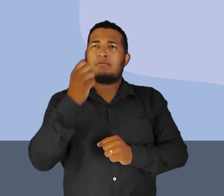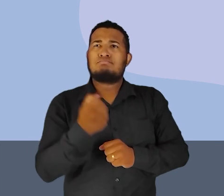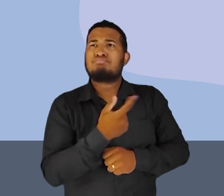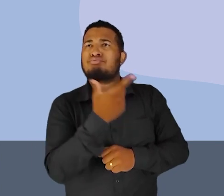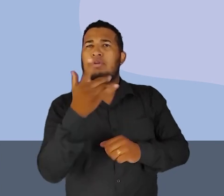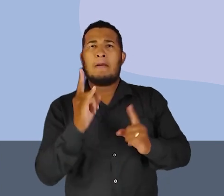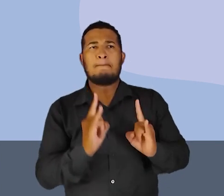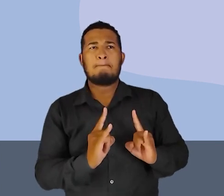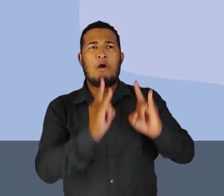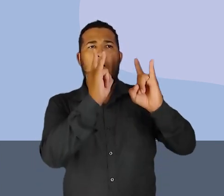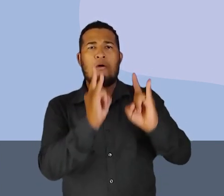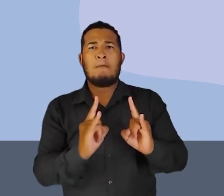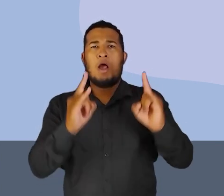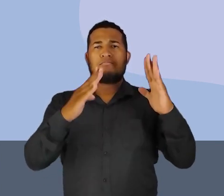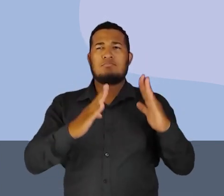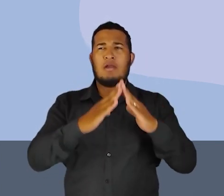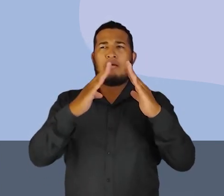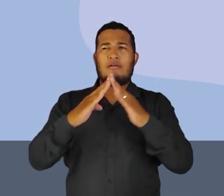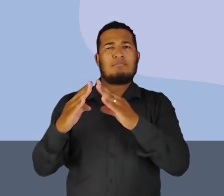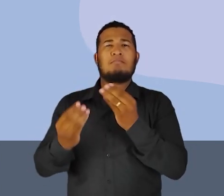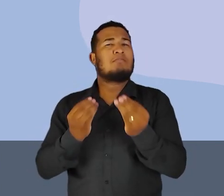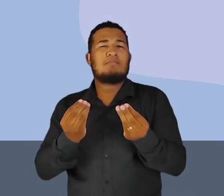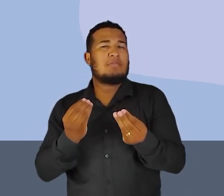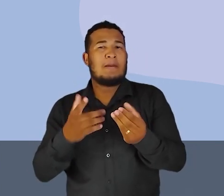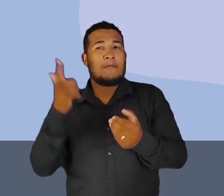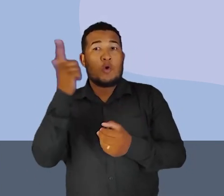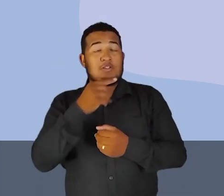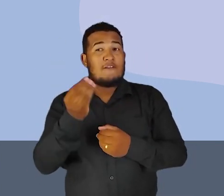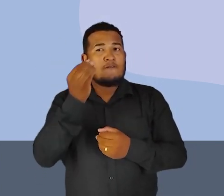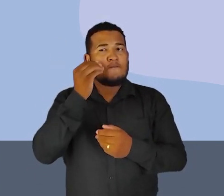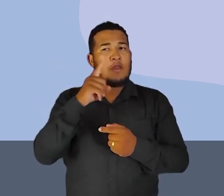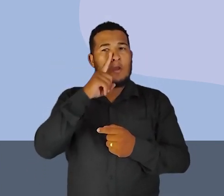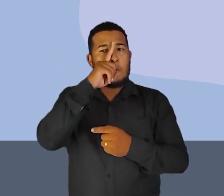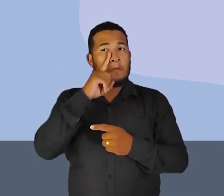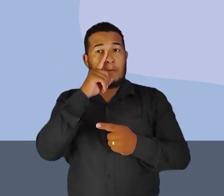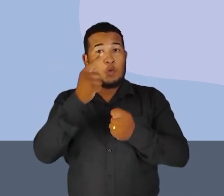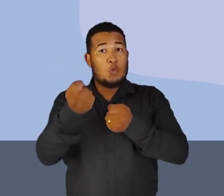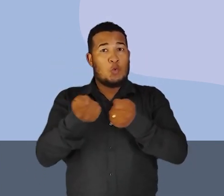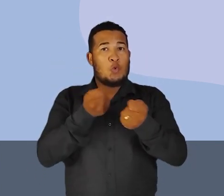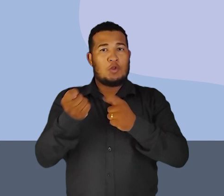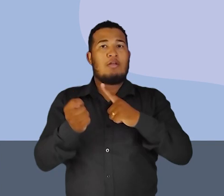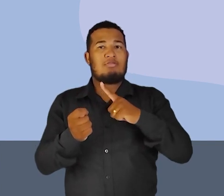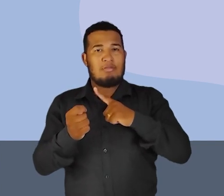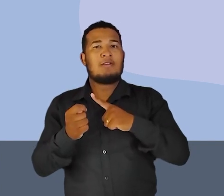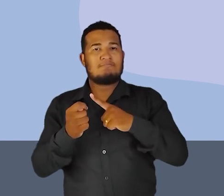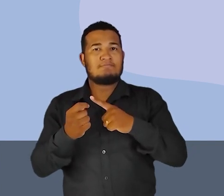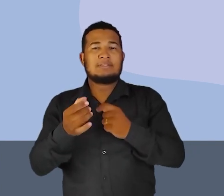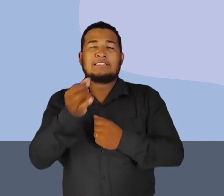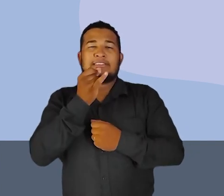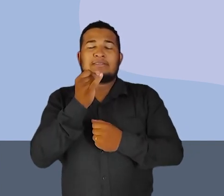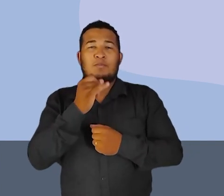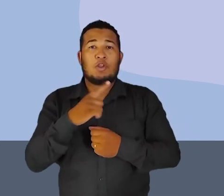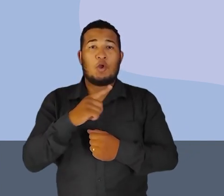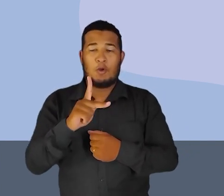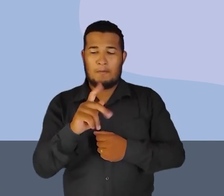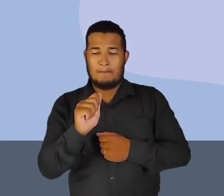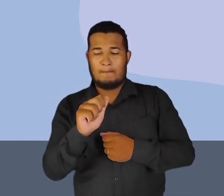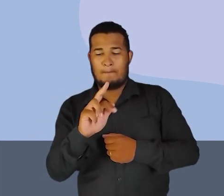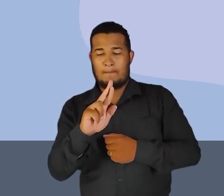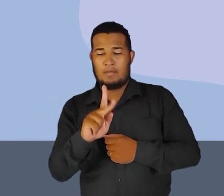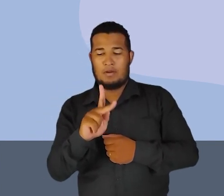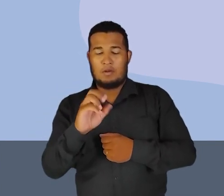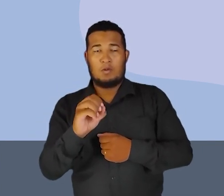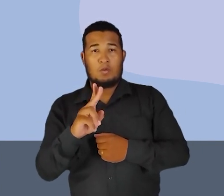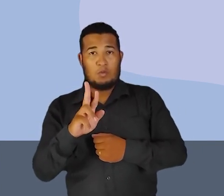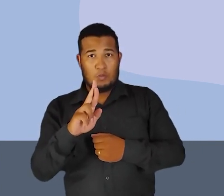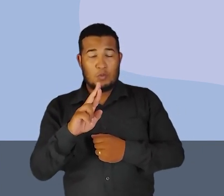para produzir essas condições, vertigem e risco controlado, durante a prática. E alguns exemplos aí você tem de parkour,